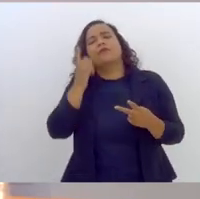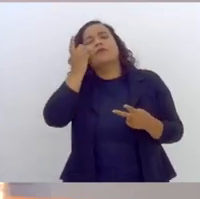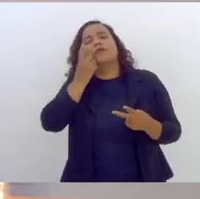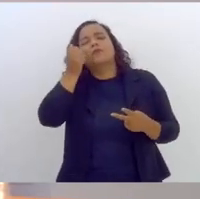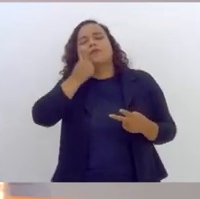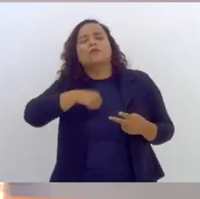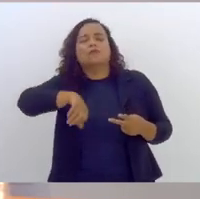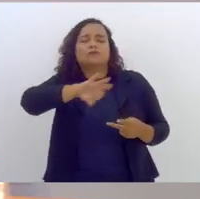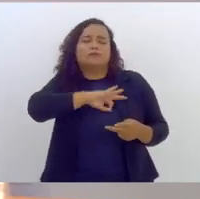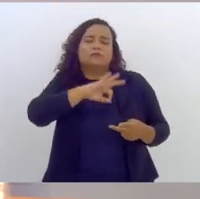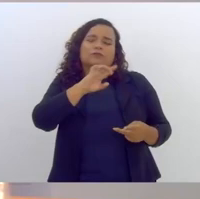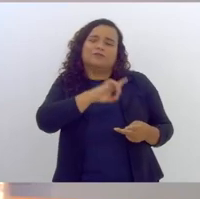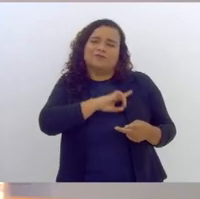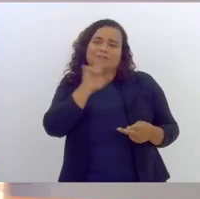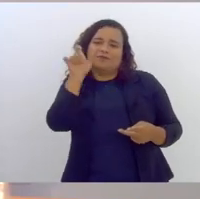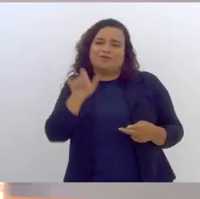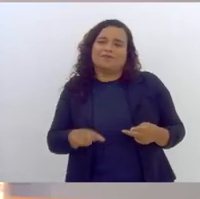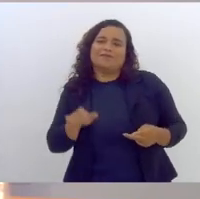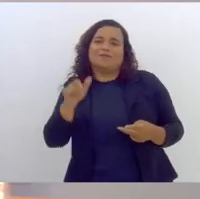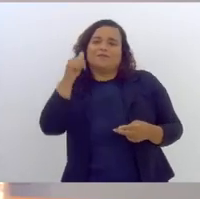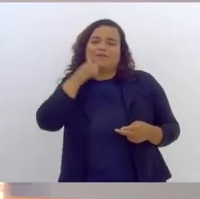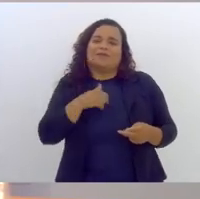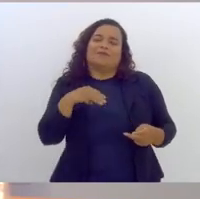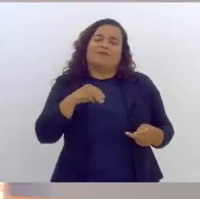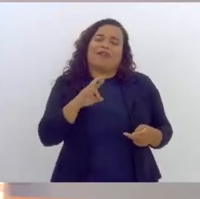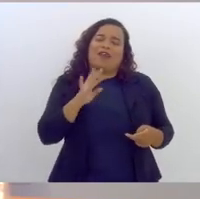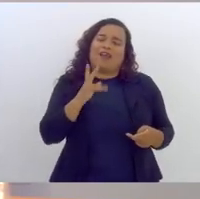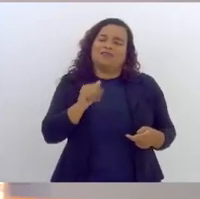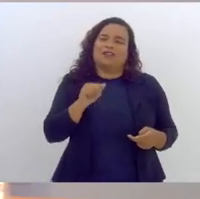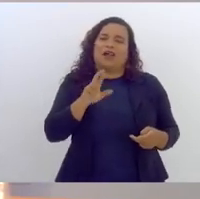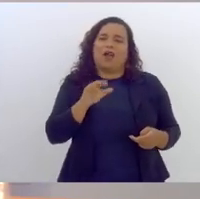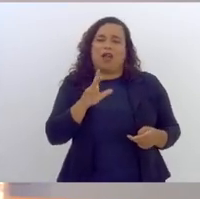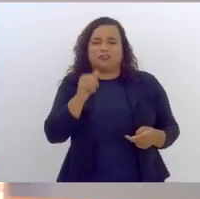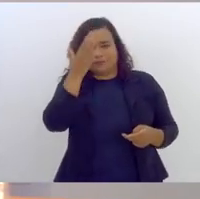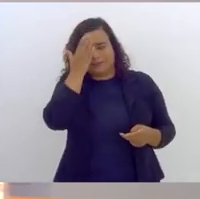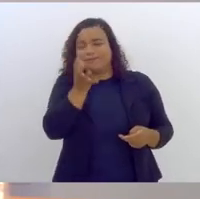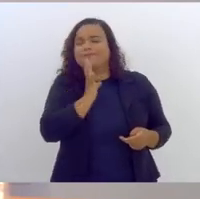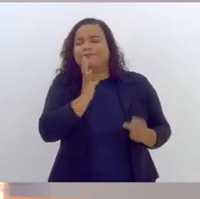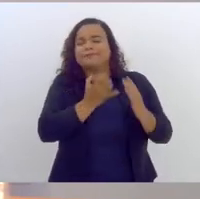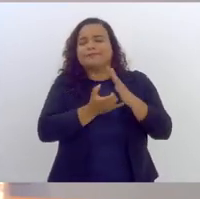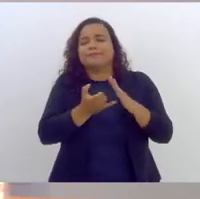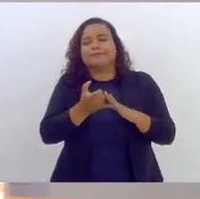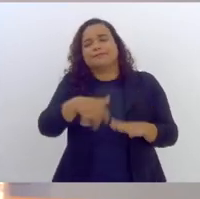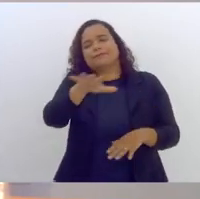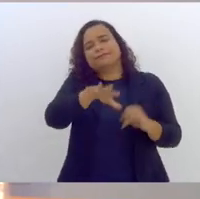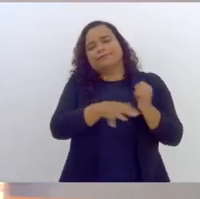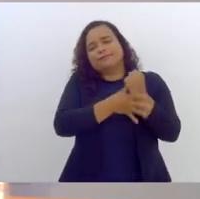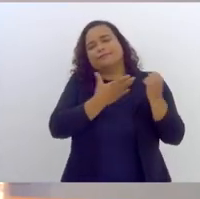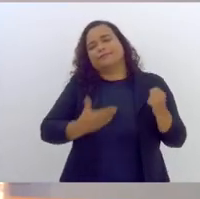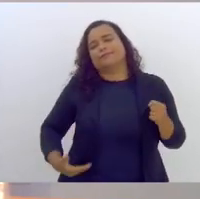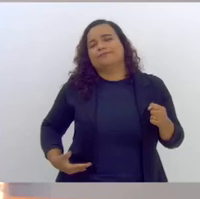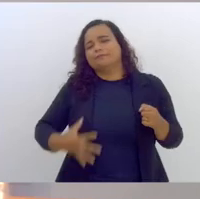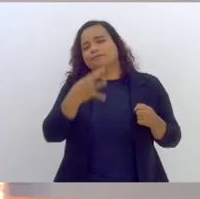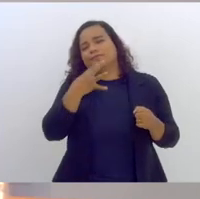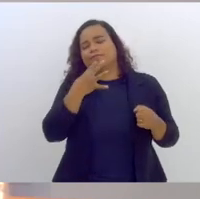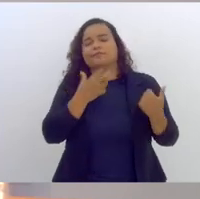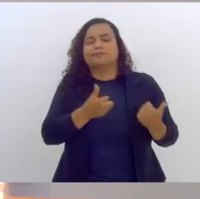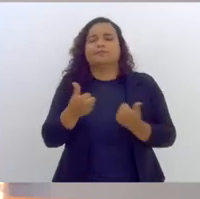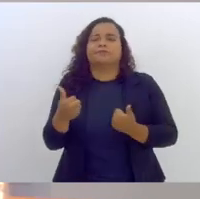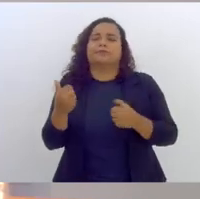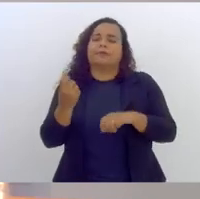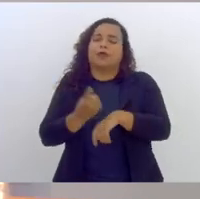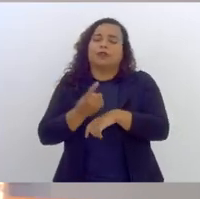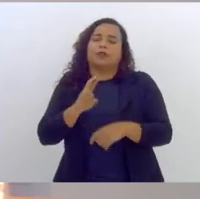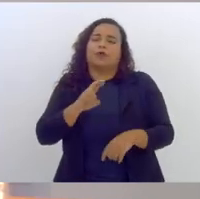deputada delegada Marta Rocha também conhece muito bem instituição conhece a área de segurança pública é Dr